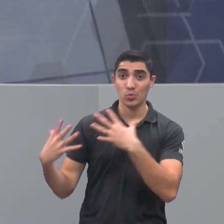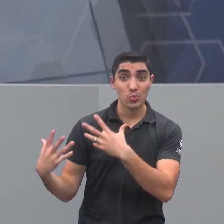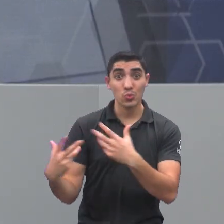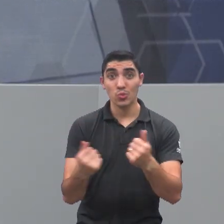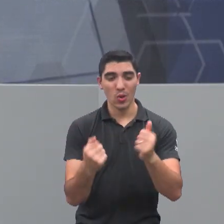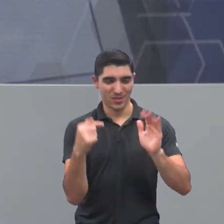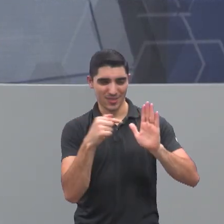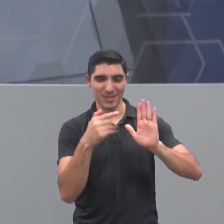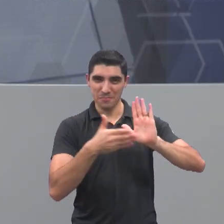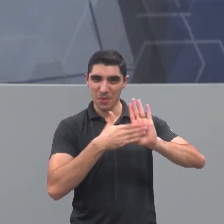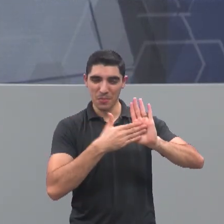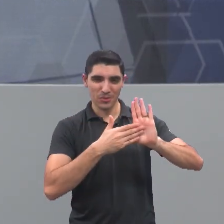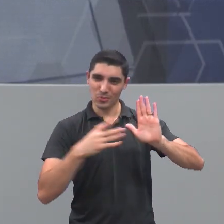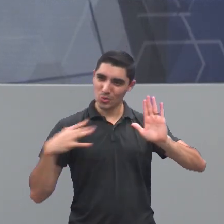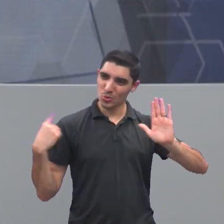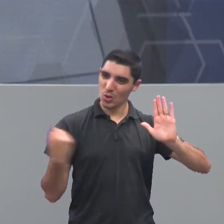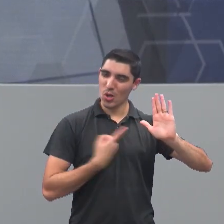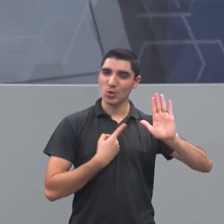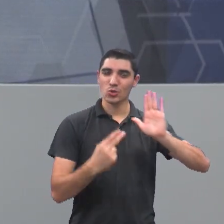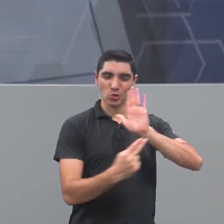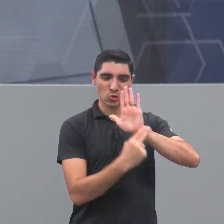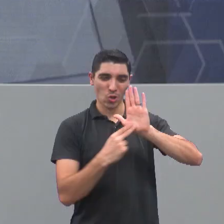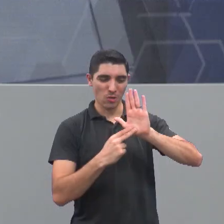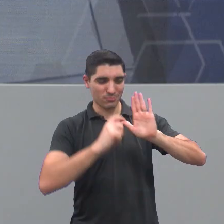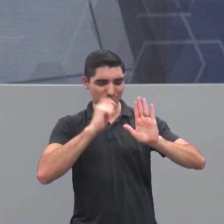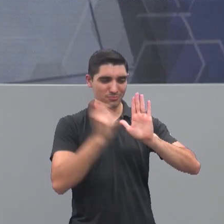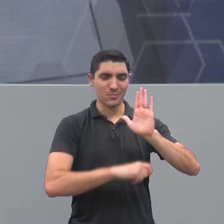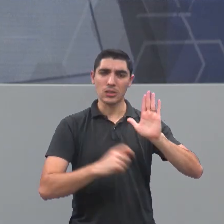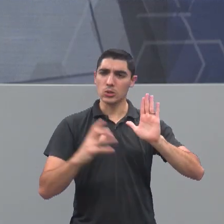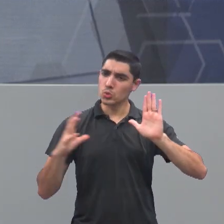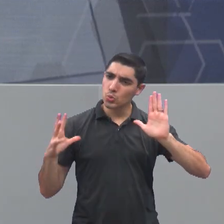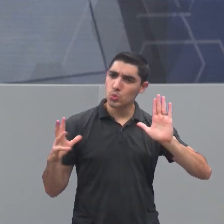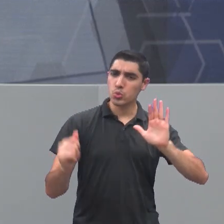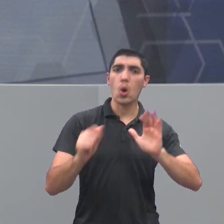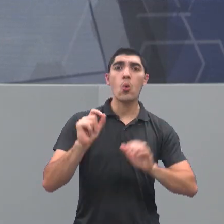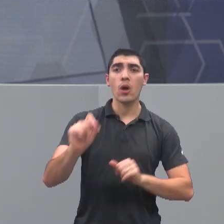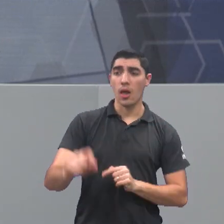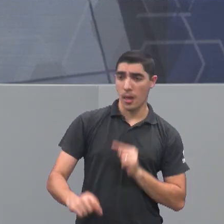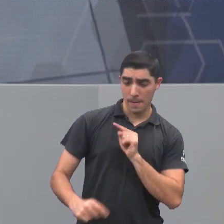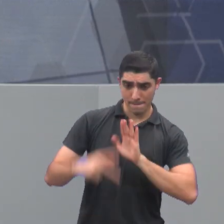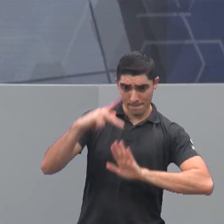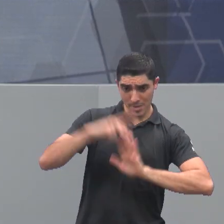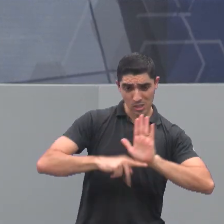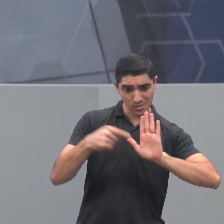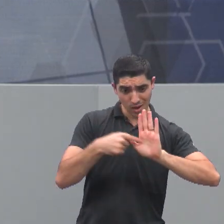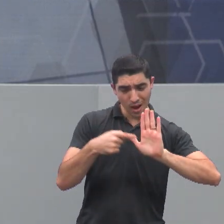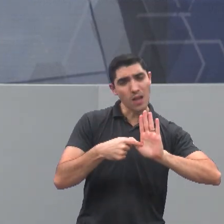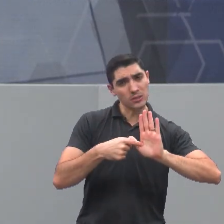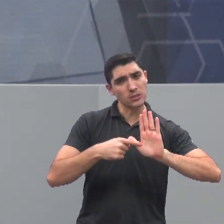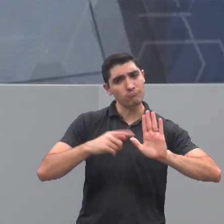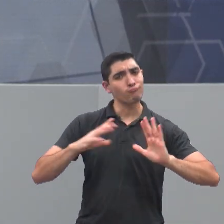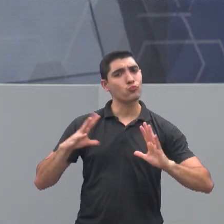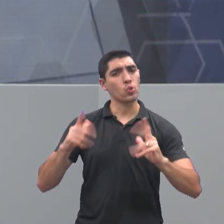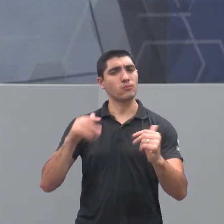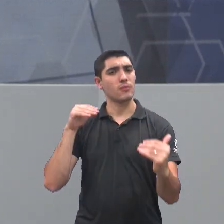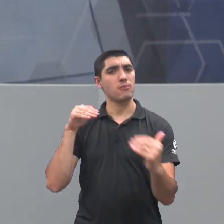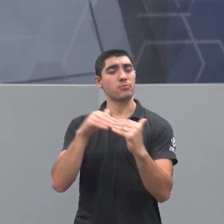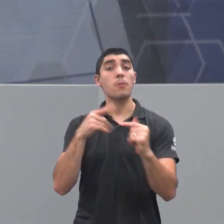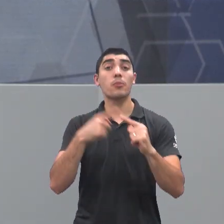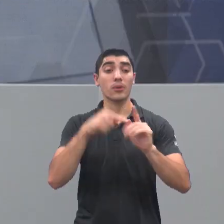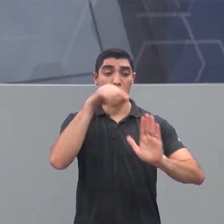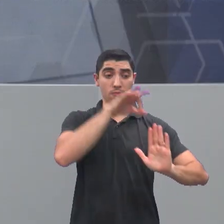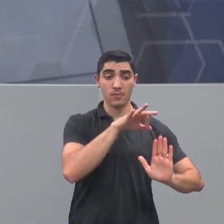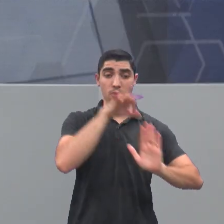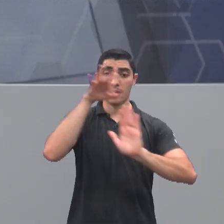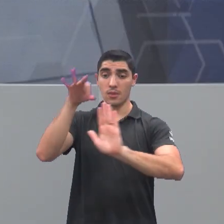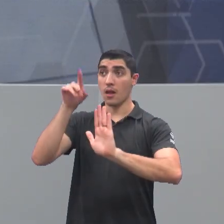proposta, que a gente possa, de forma unânime, apreciar esse projeto, para que possa ser encaminhado ao prefeito, para ele